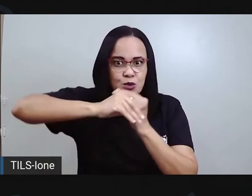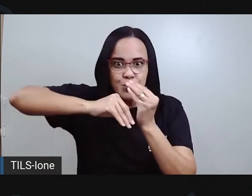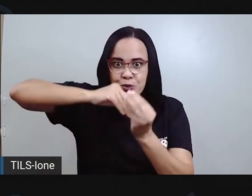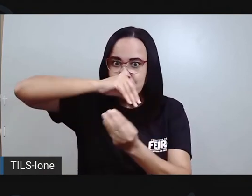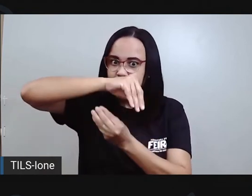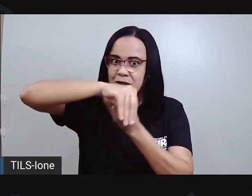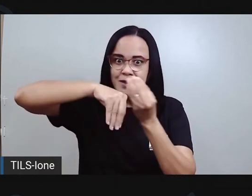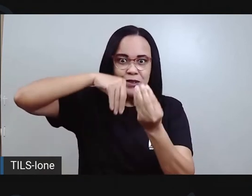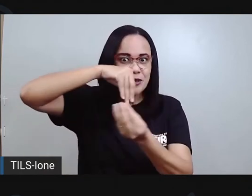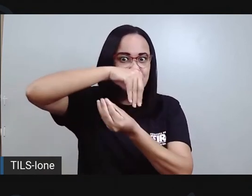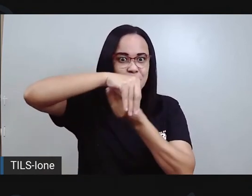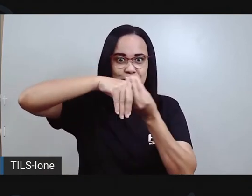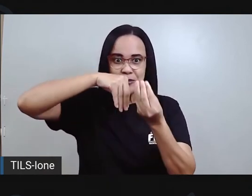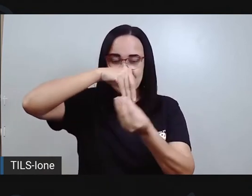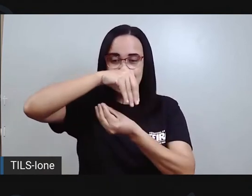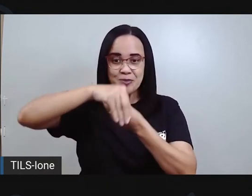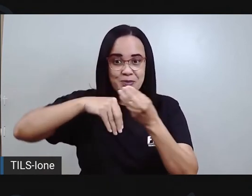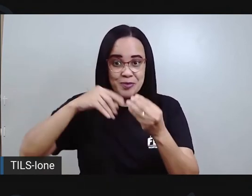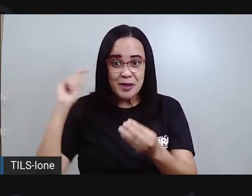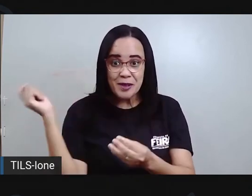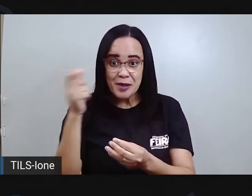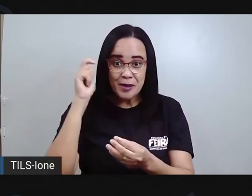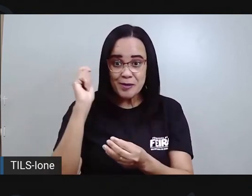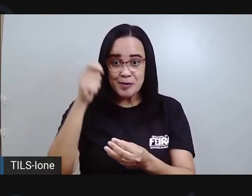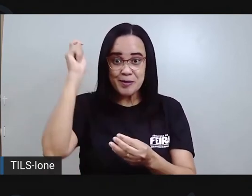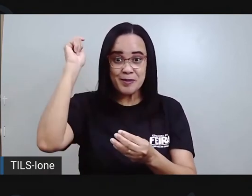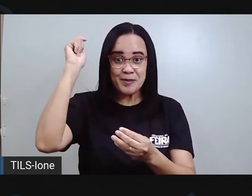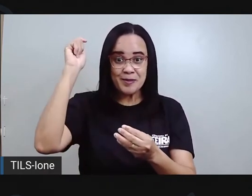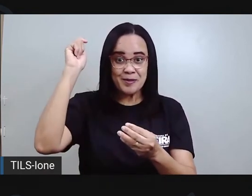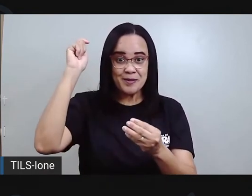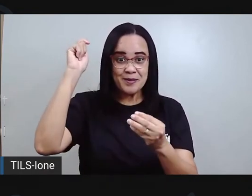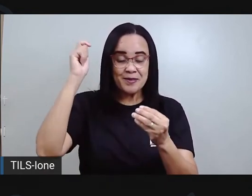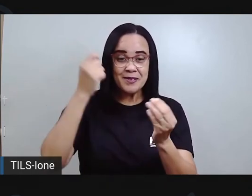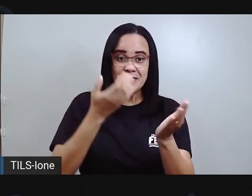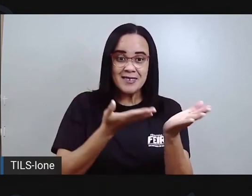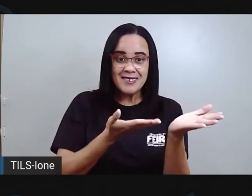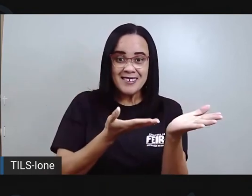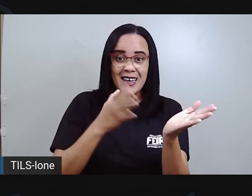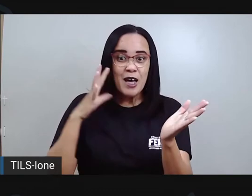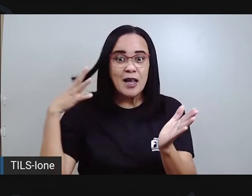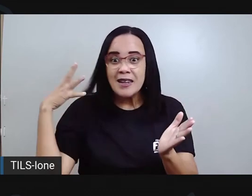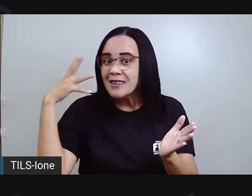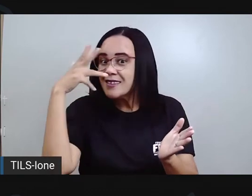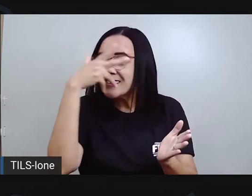misturando. Olha só a mágica acontecendo. Que lindo!